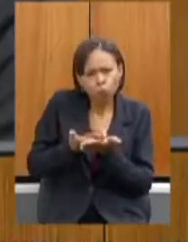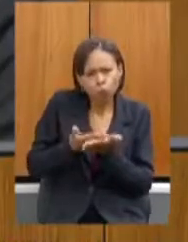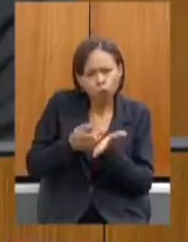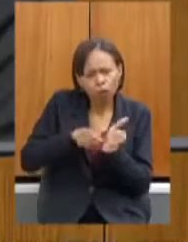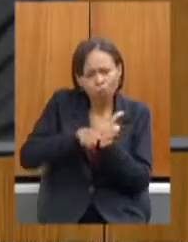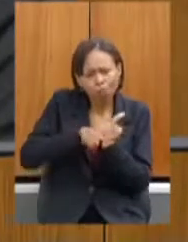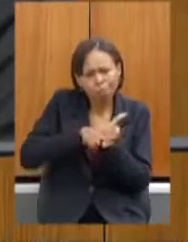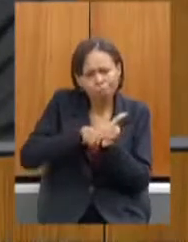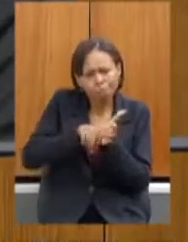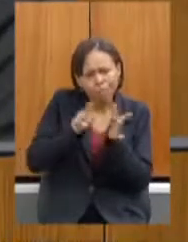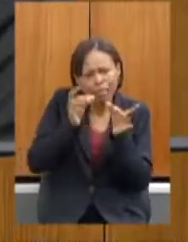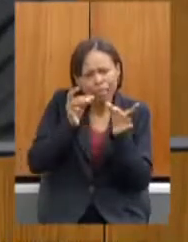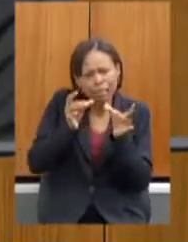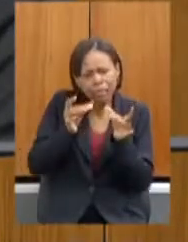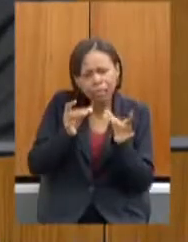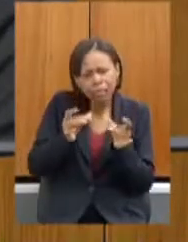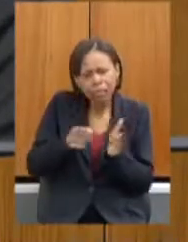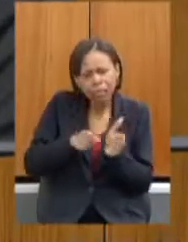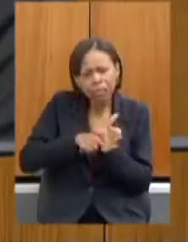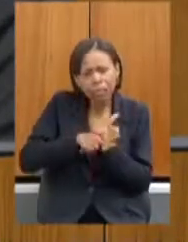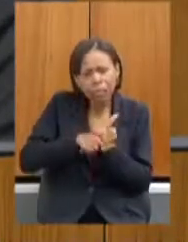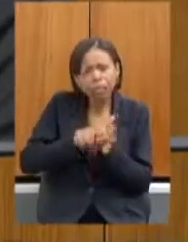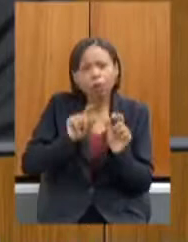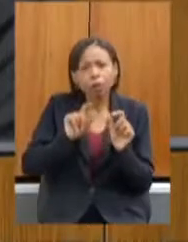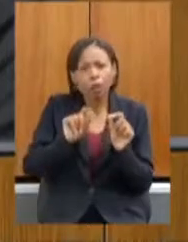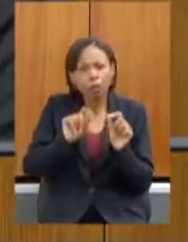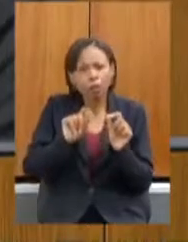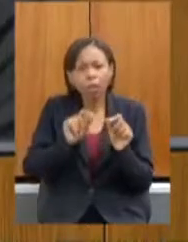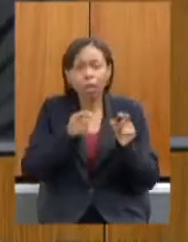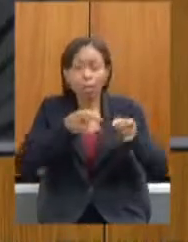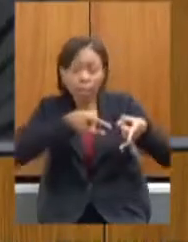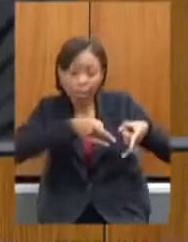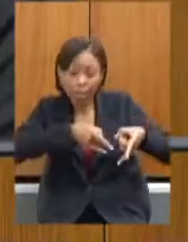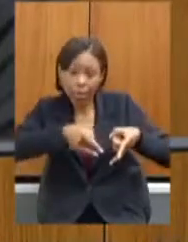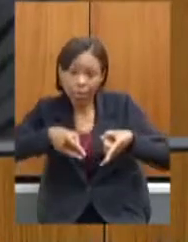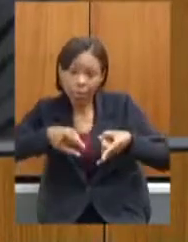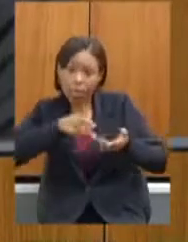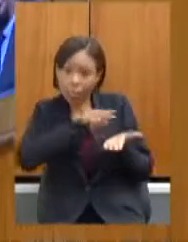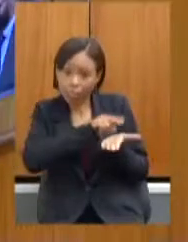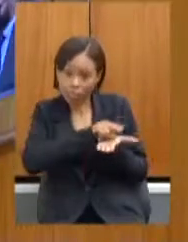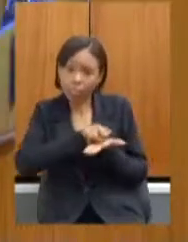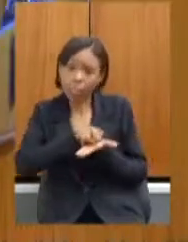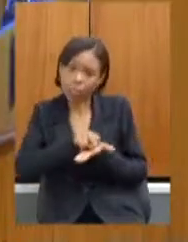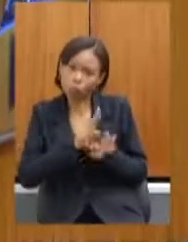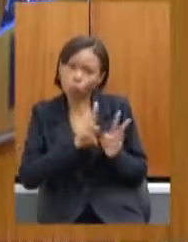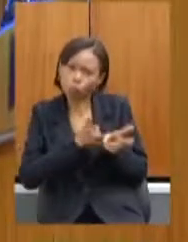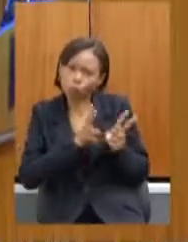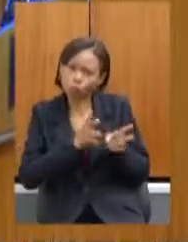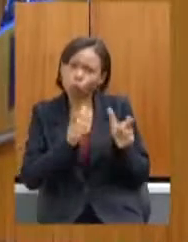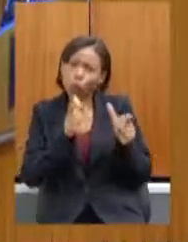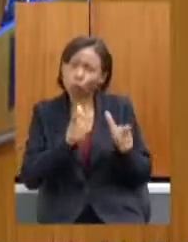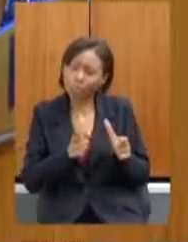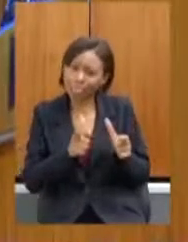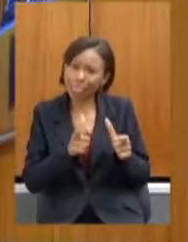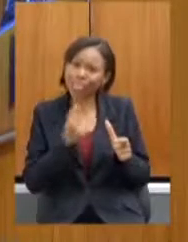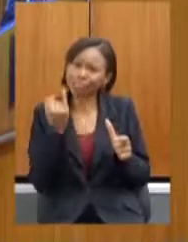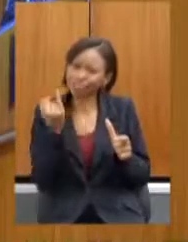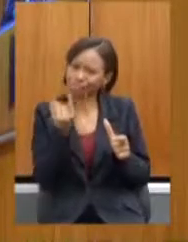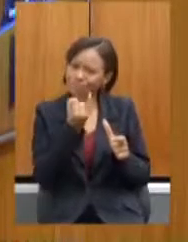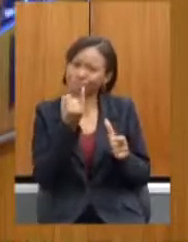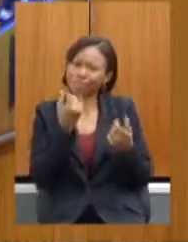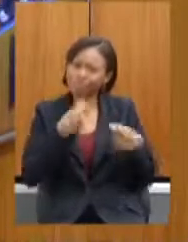minucioso para que esses Leite possam se manter nos locais de extrema necessidade era isso